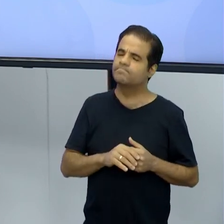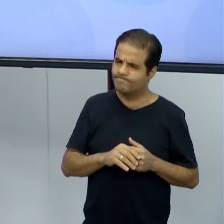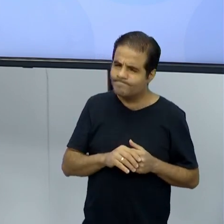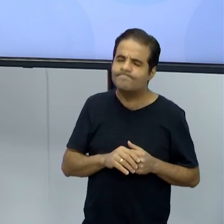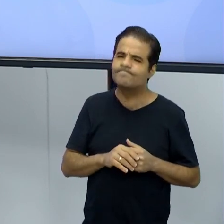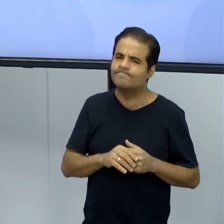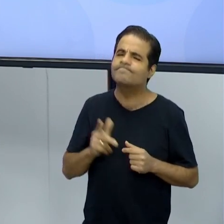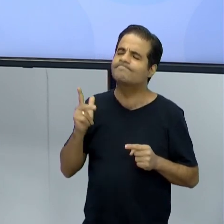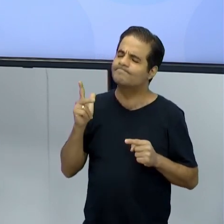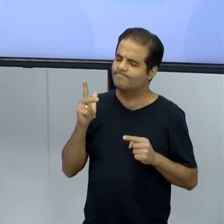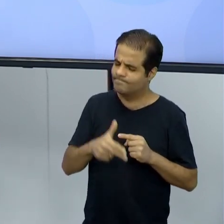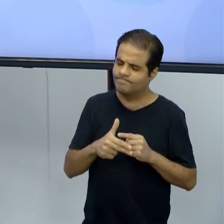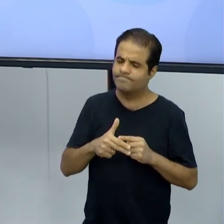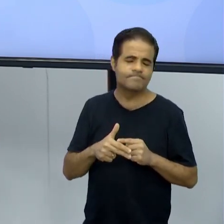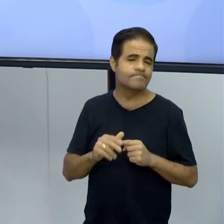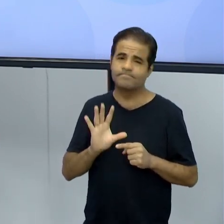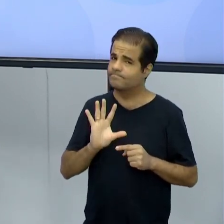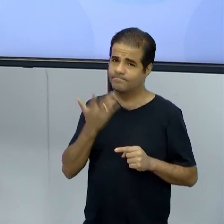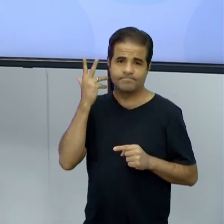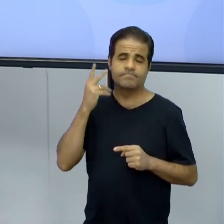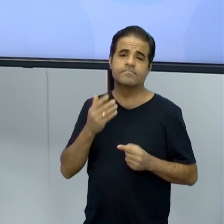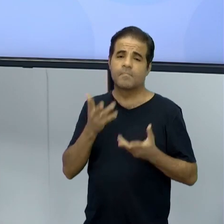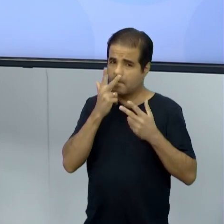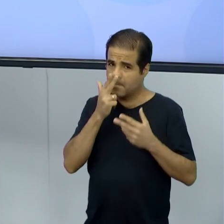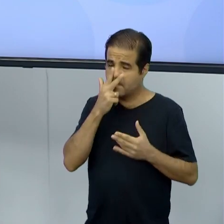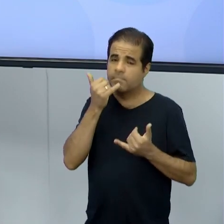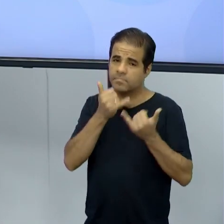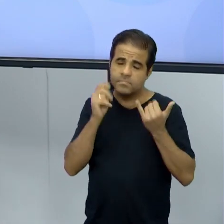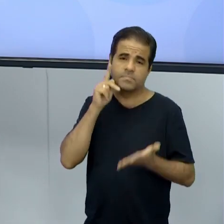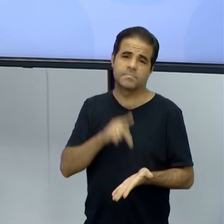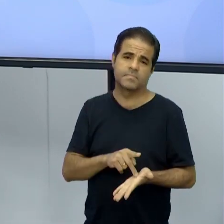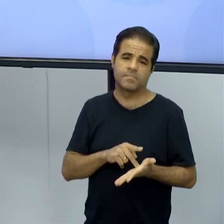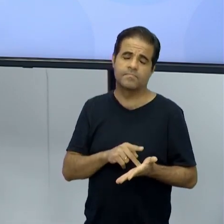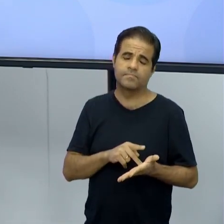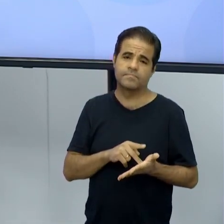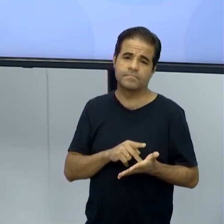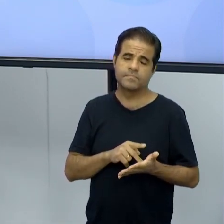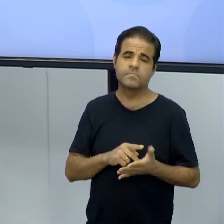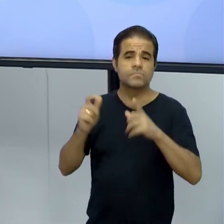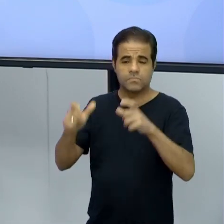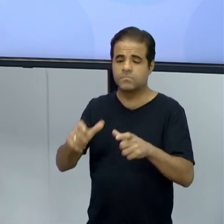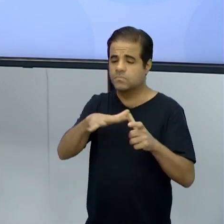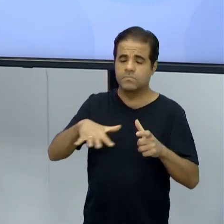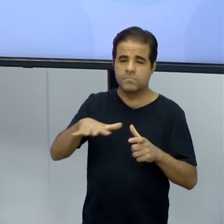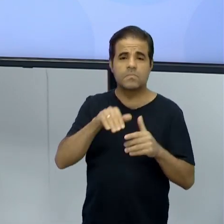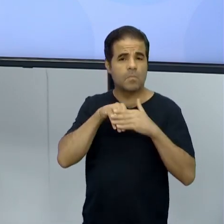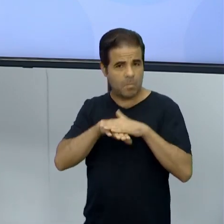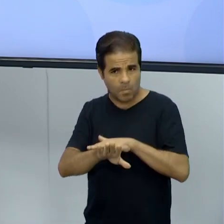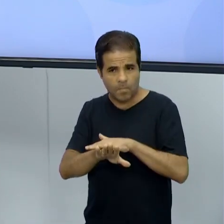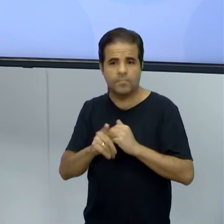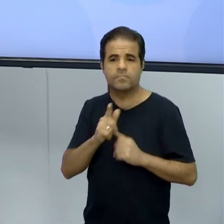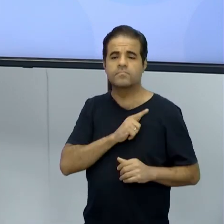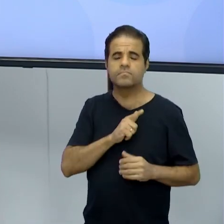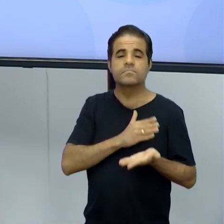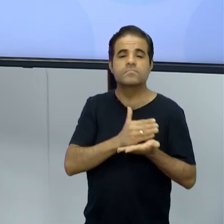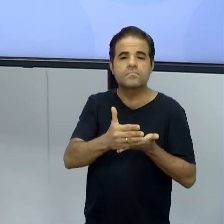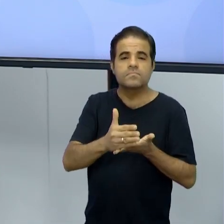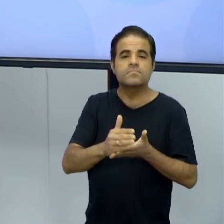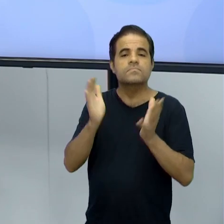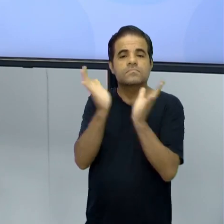foi cortado propositalmente para parecer verdade. Porque no local onde ela estava armazenada, estava no começo